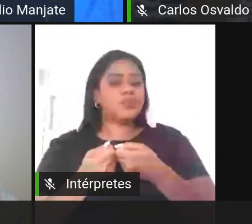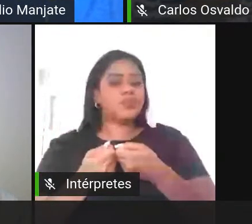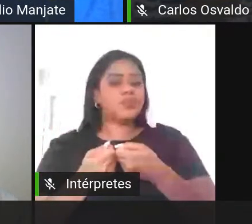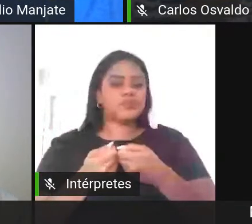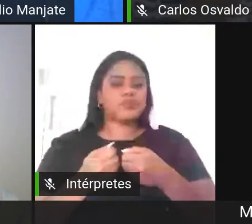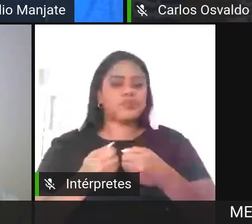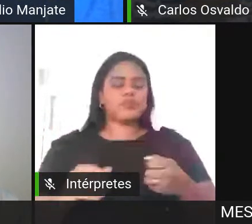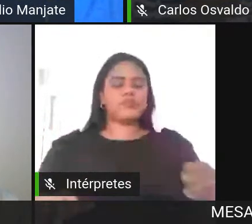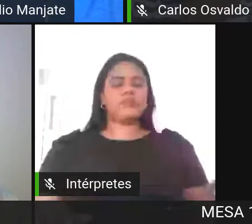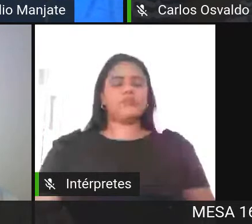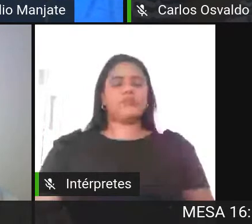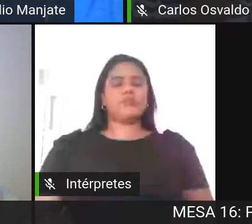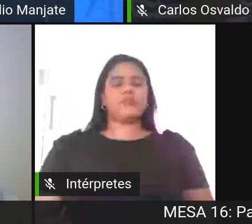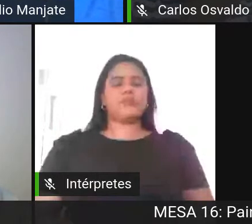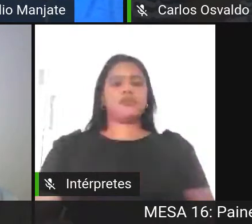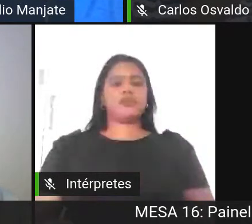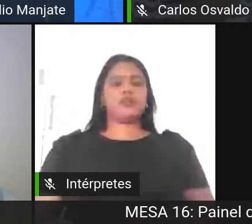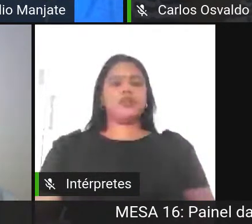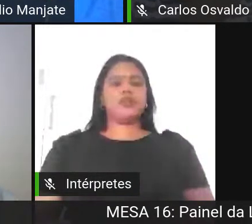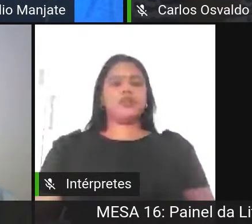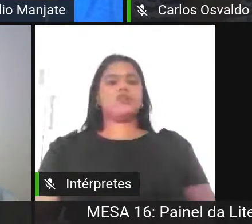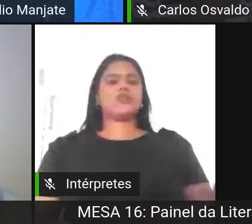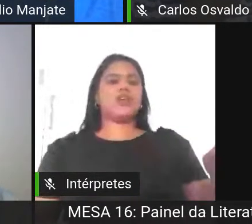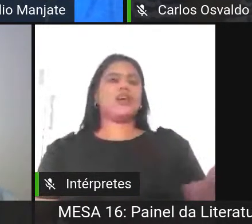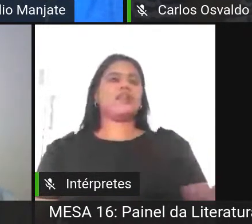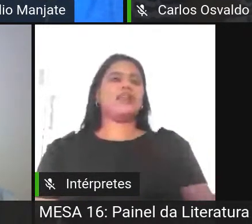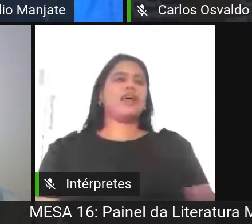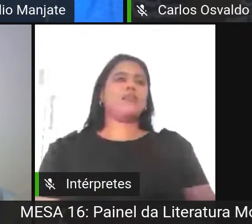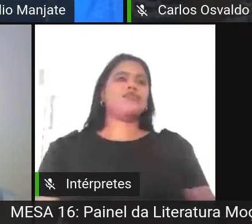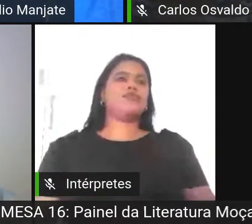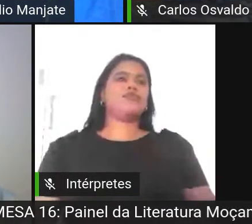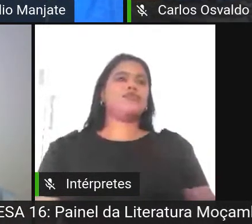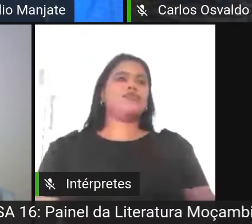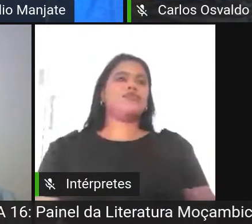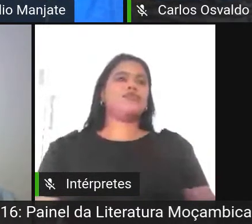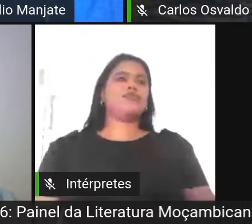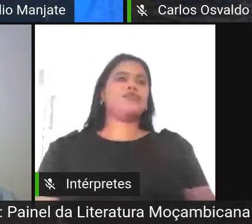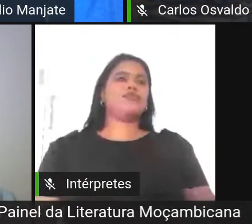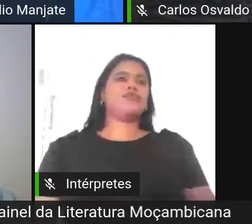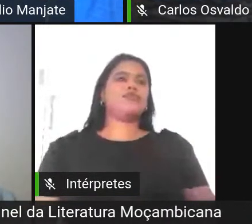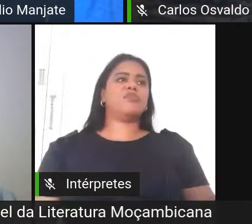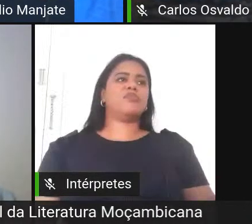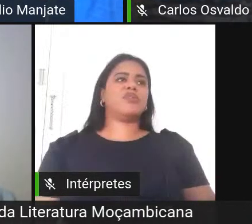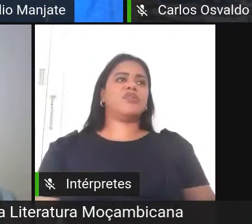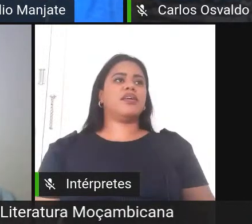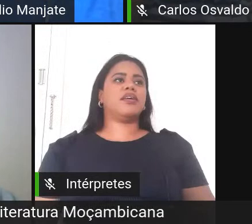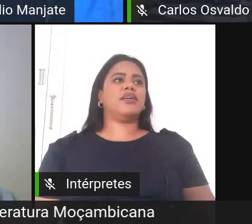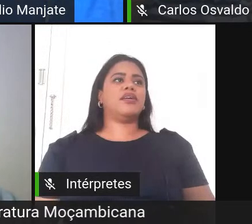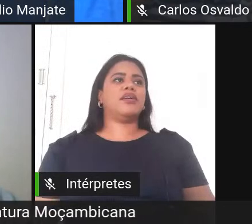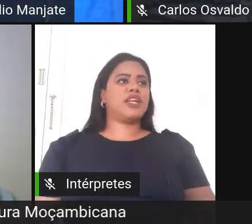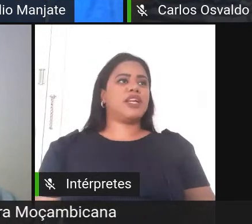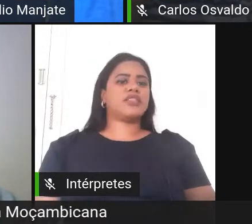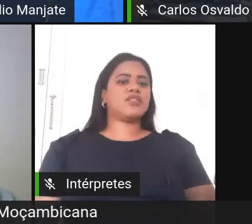no ano passado, de uma revista Economist, diz que Moçambique, neste momento, é um país